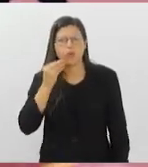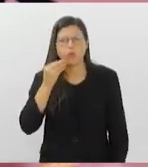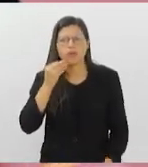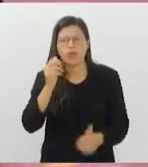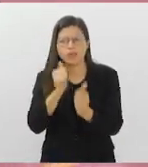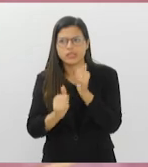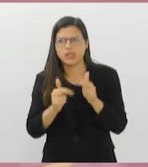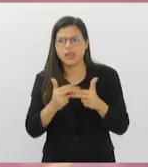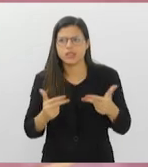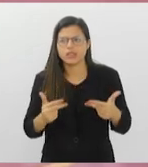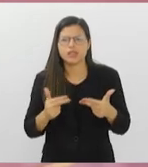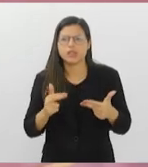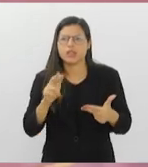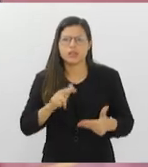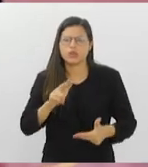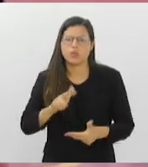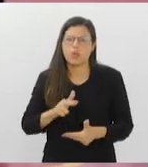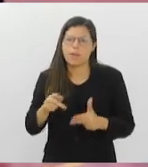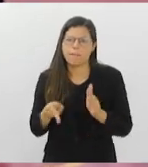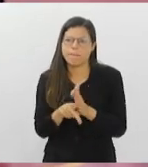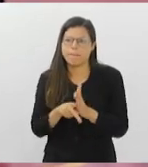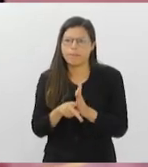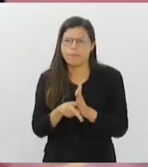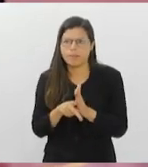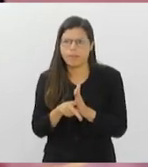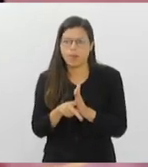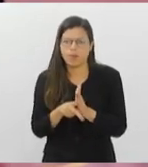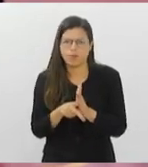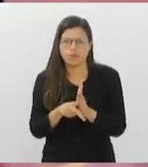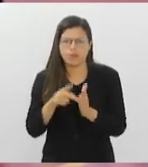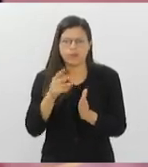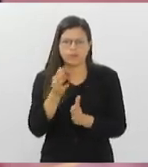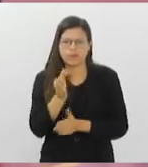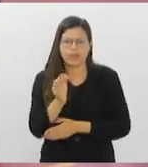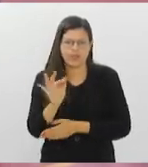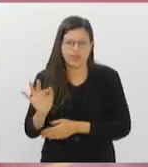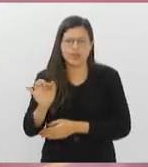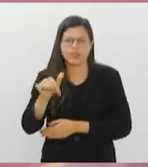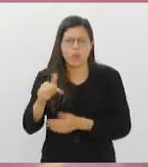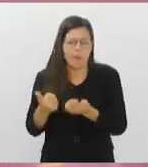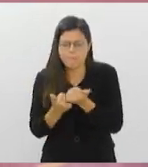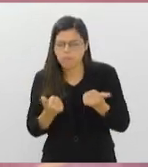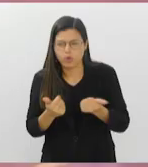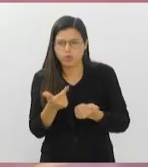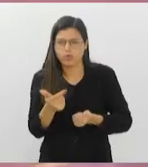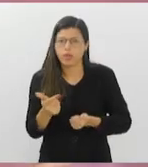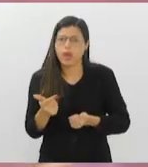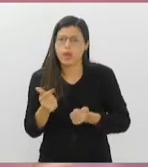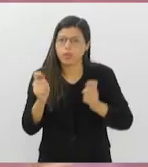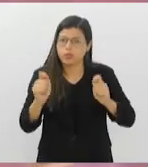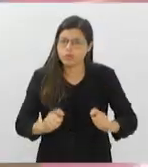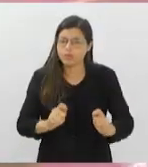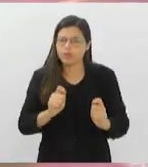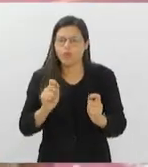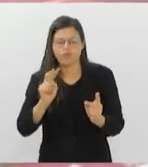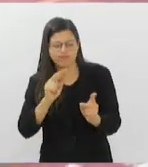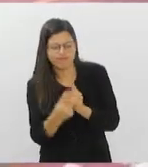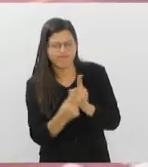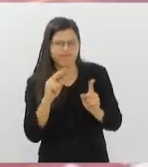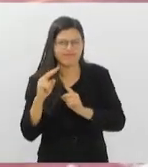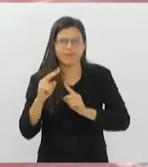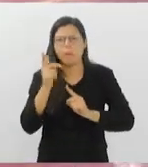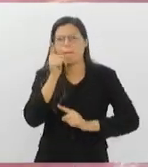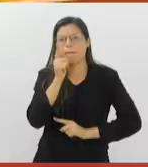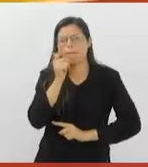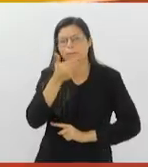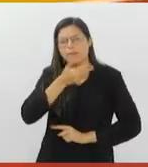não sendo federados de terem uma oportunidade de jogar basquete e acabar talvez sendo visto ou aprimorando seu jogo. E Vitor